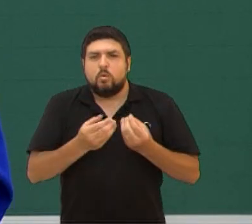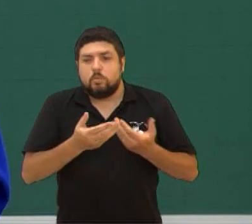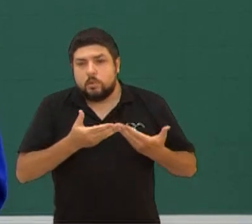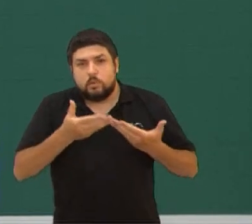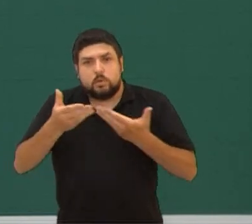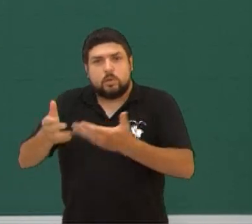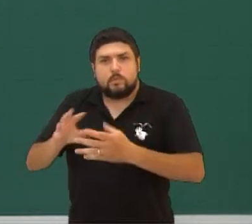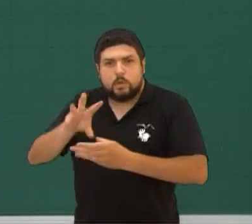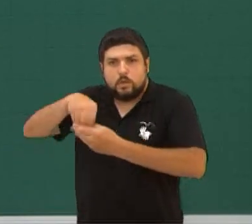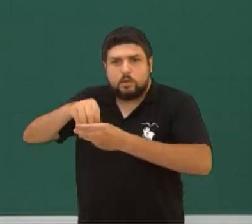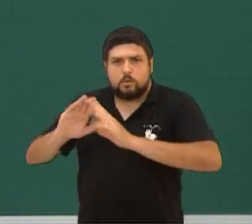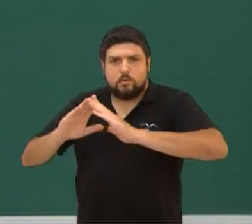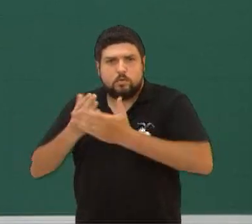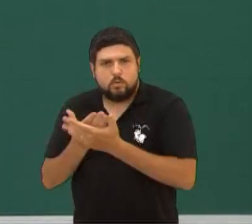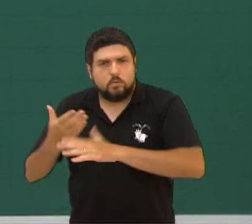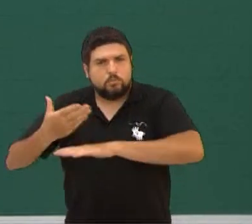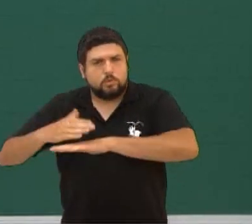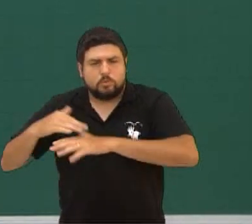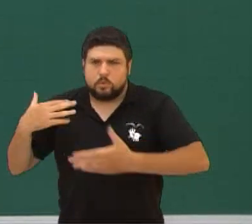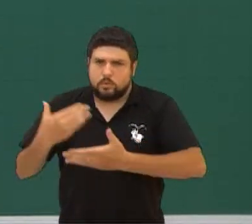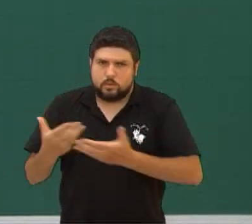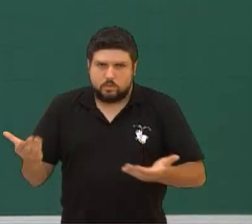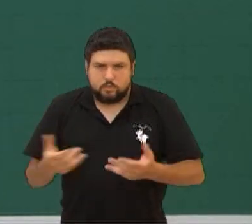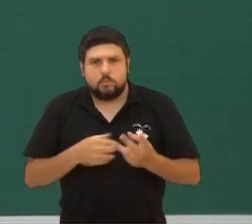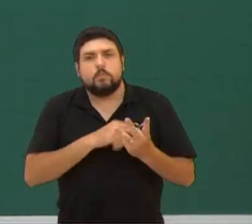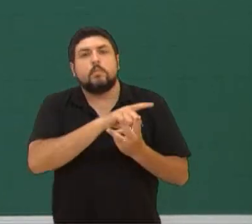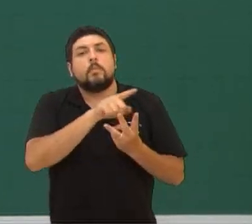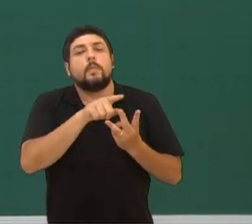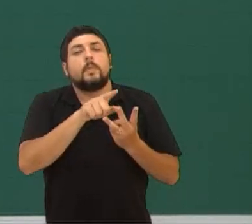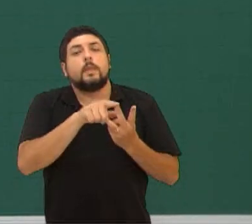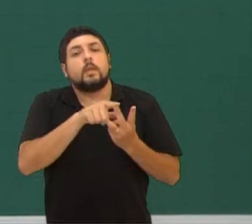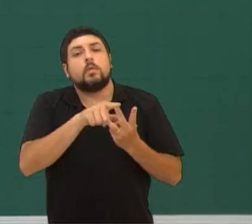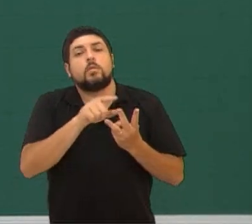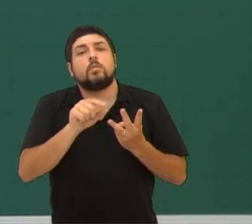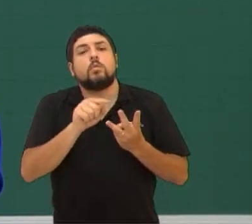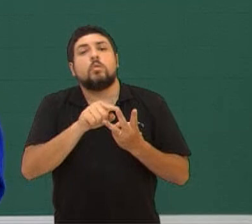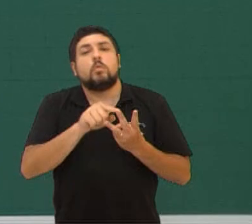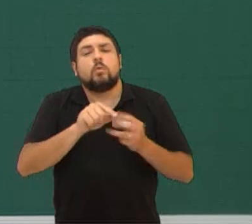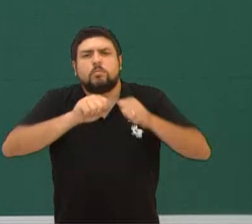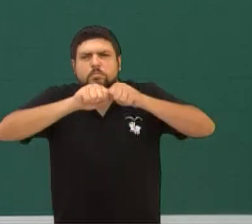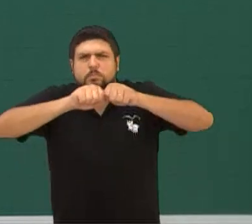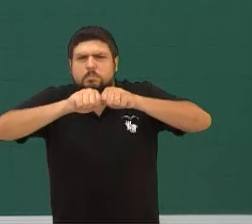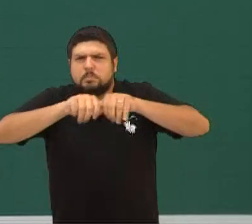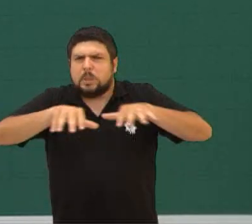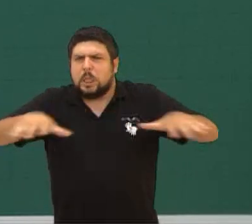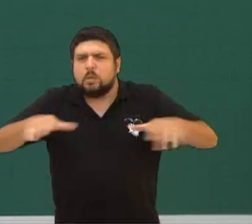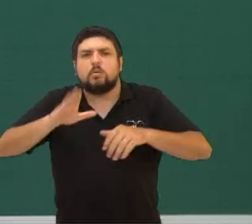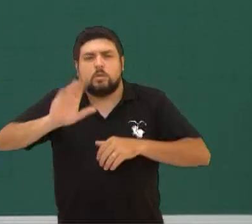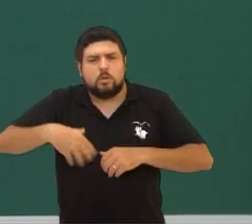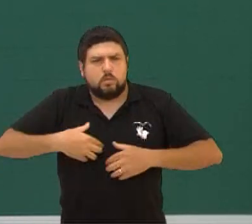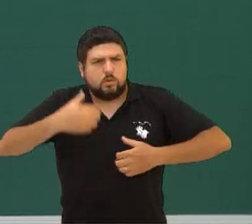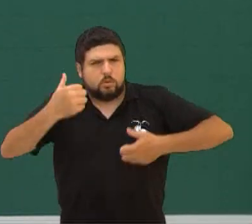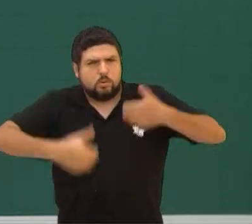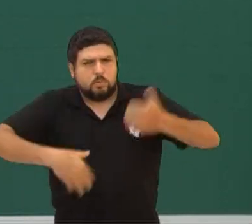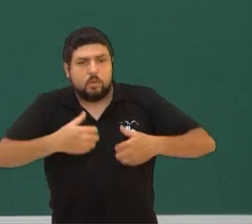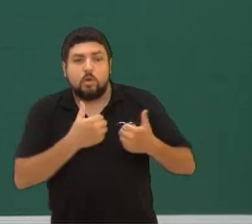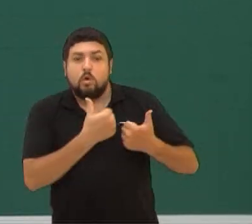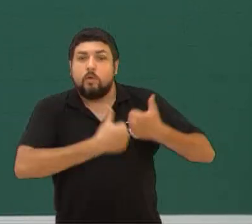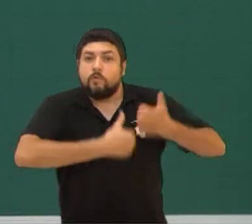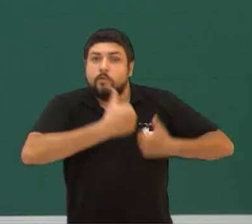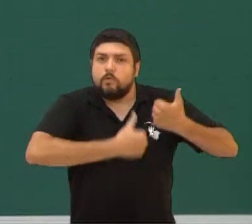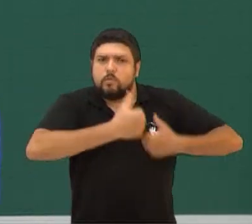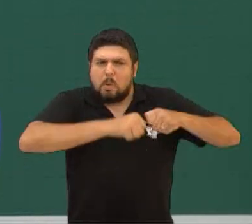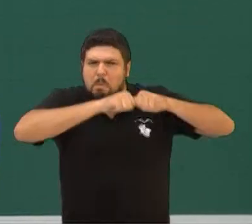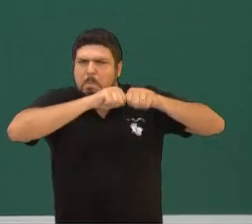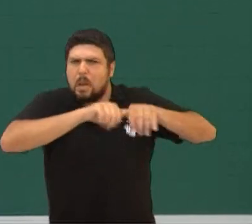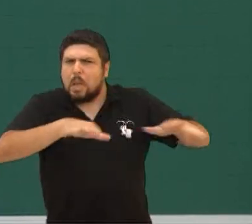as escolas, que existe até hoje, né? O processo de massificação, a gente já falou bastante da massificação aí no futebol, então tornar um